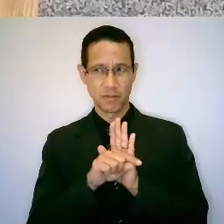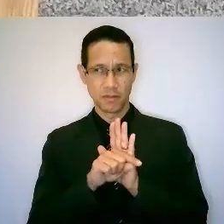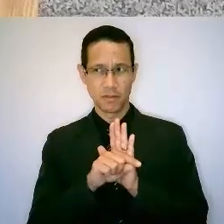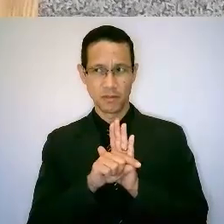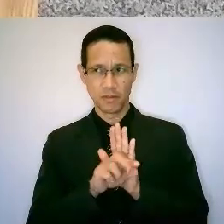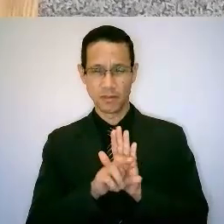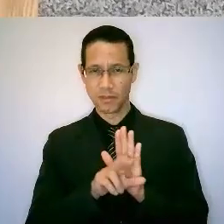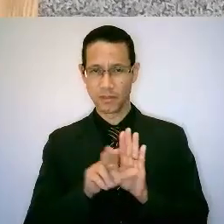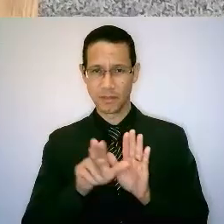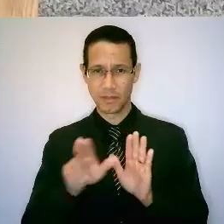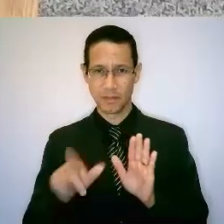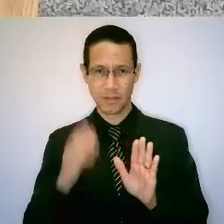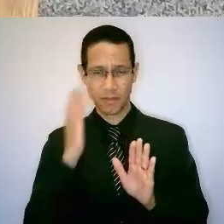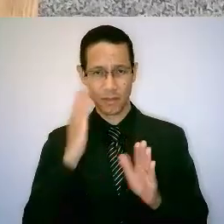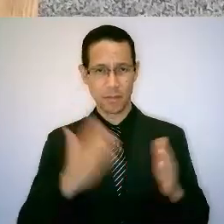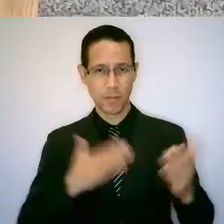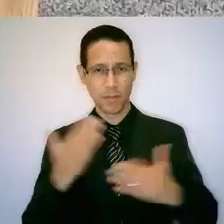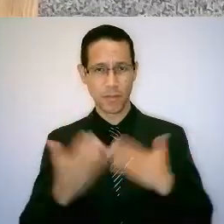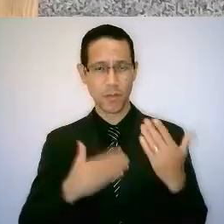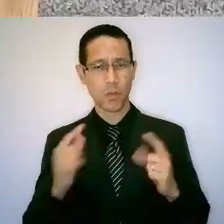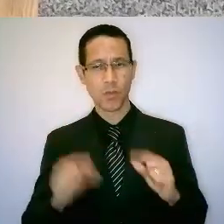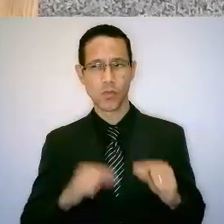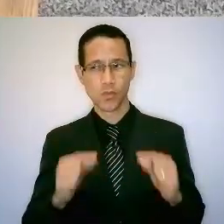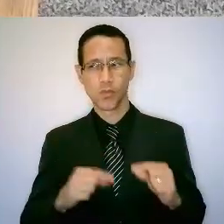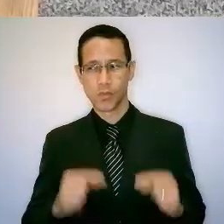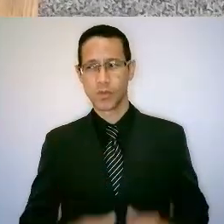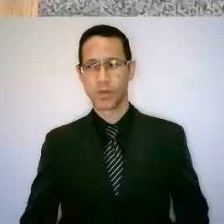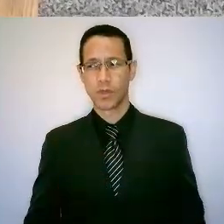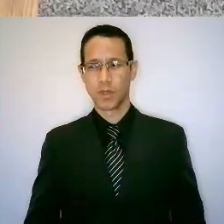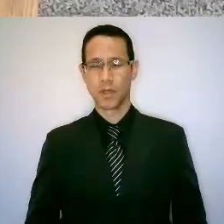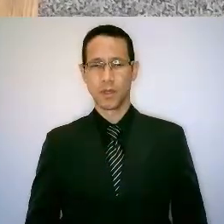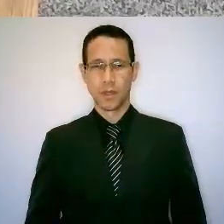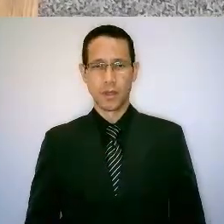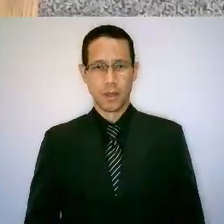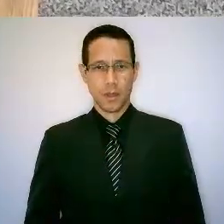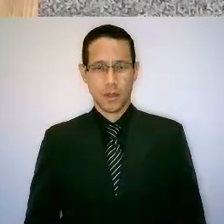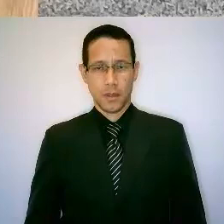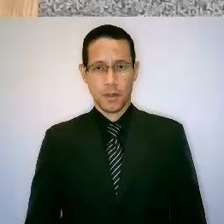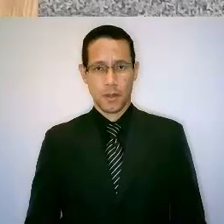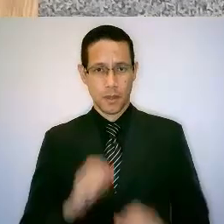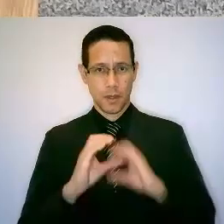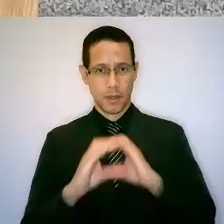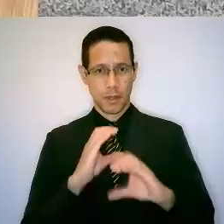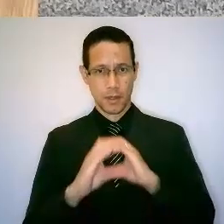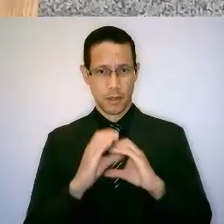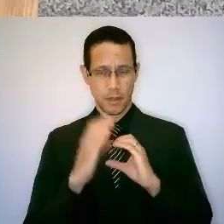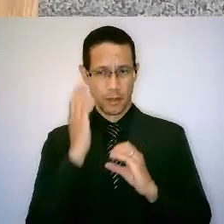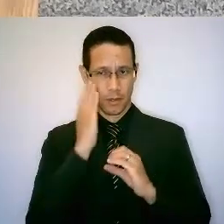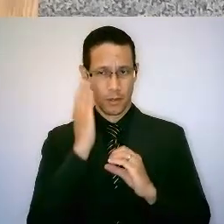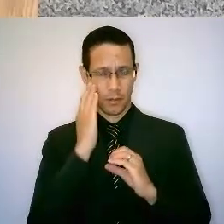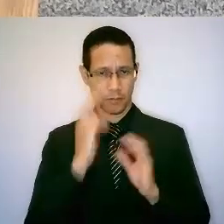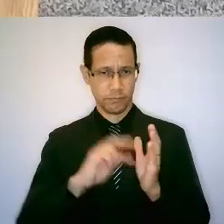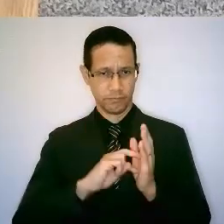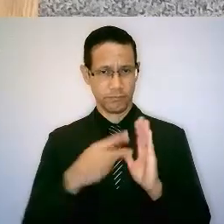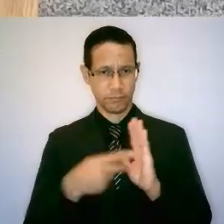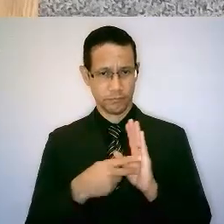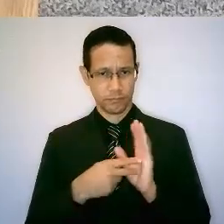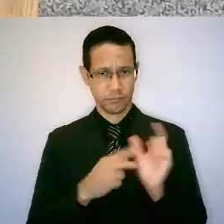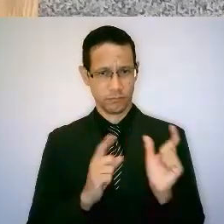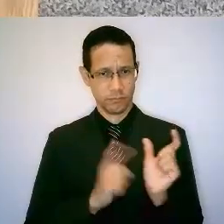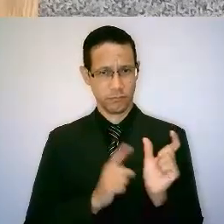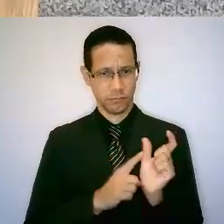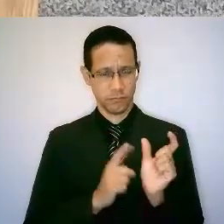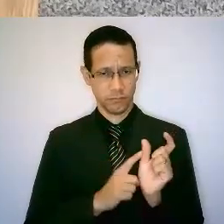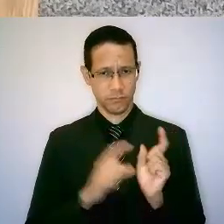reconhecidos como surpreso que é surpresa Eu acho que é o mínimo de comunicação entre nós é conhecimento de significado de certas palavras como as surpresas